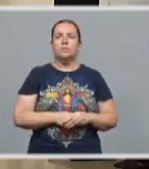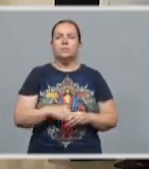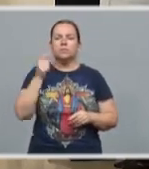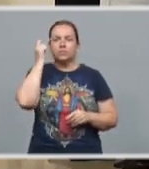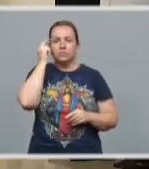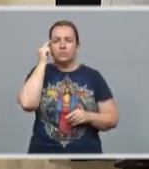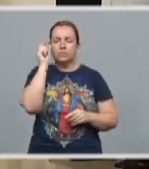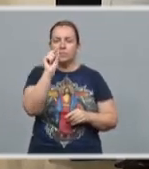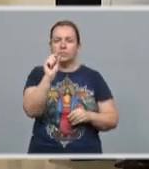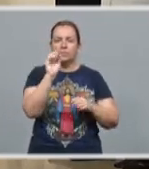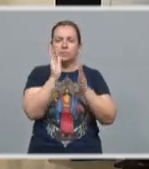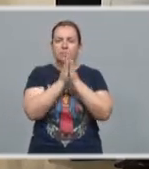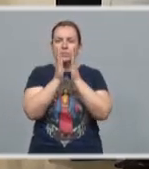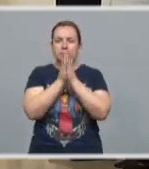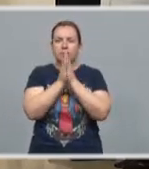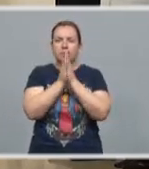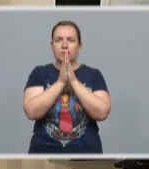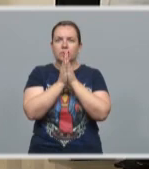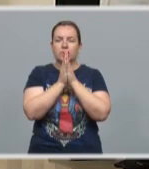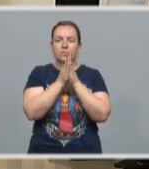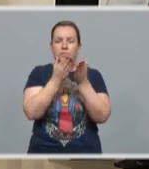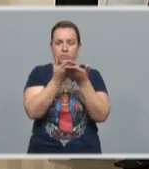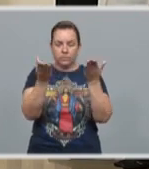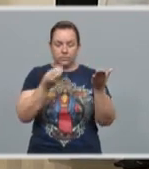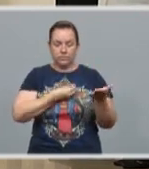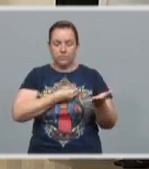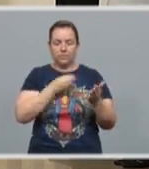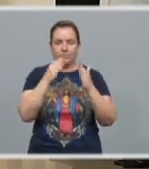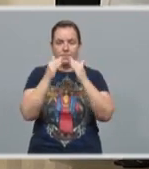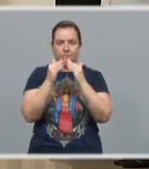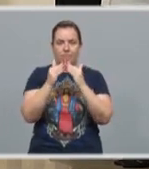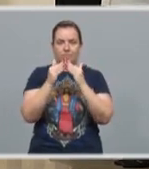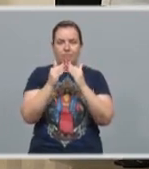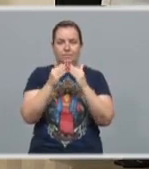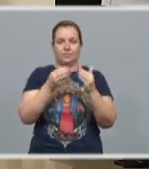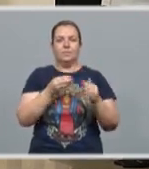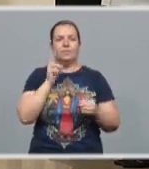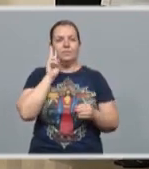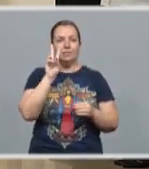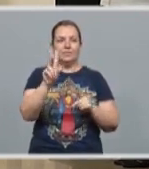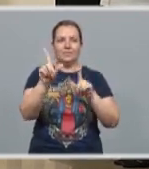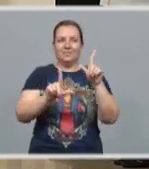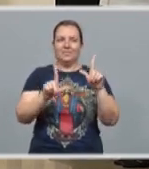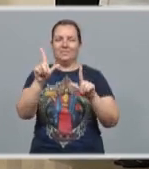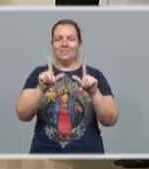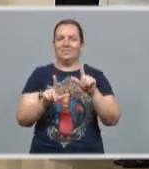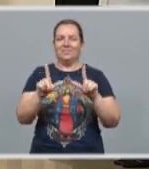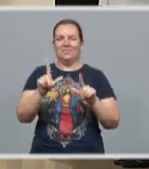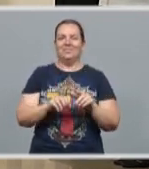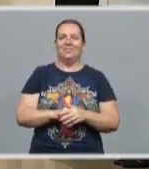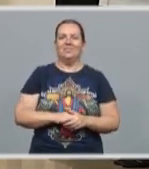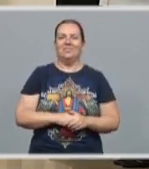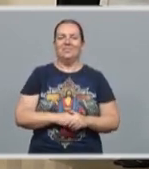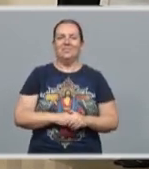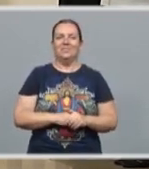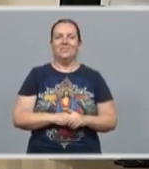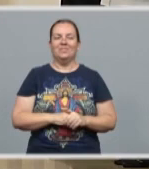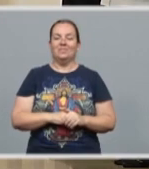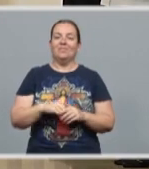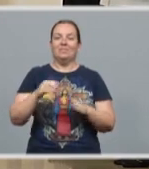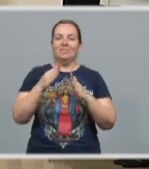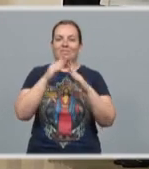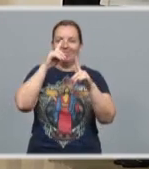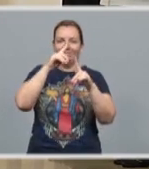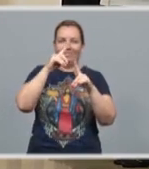Pense um pouquinho, reze. Você que está em casa, você que está me assistindo pela TV, num hospital ou